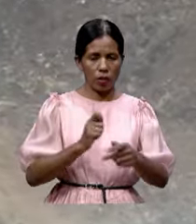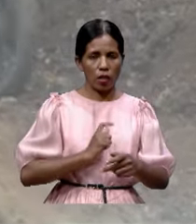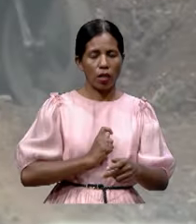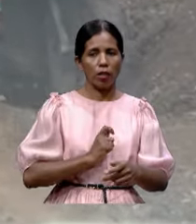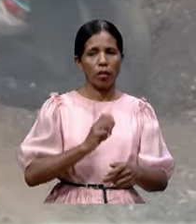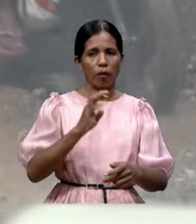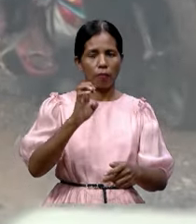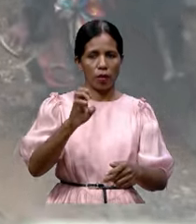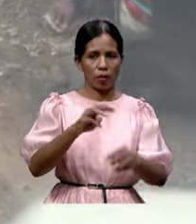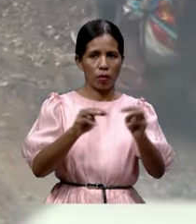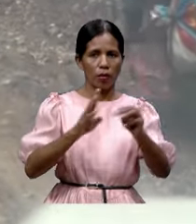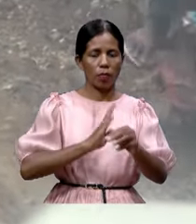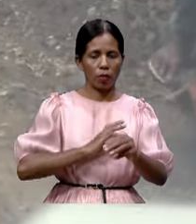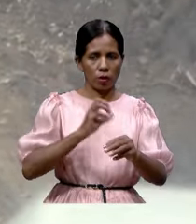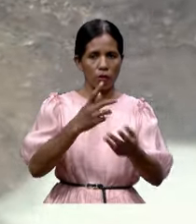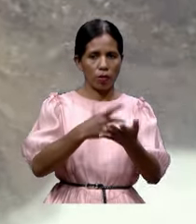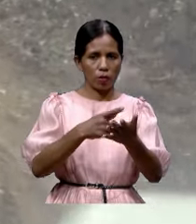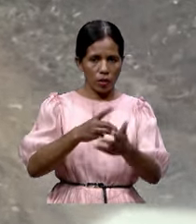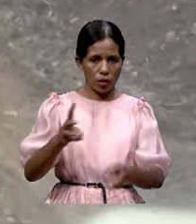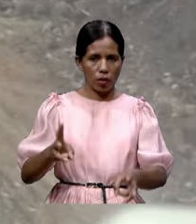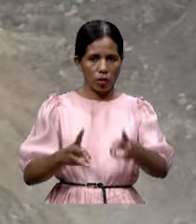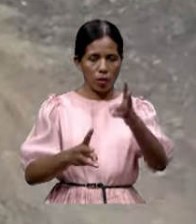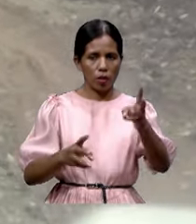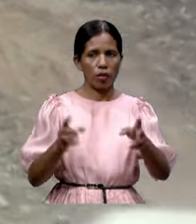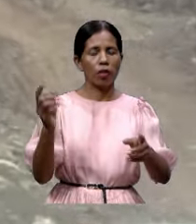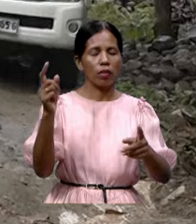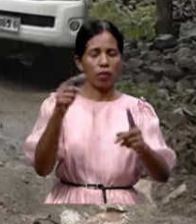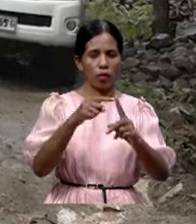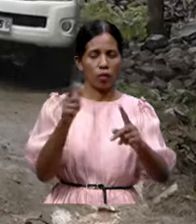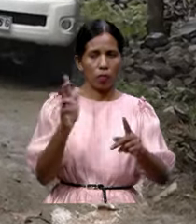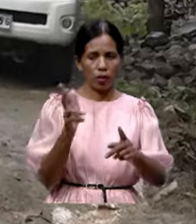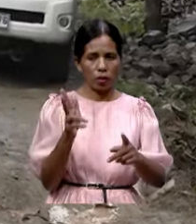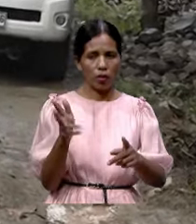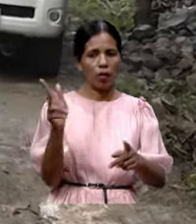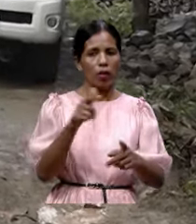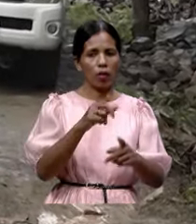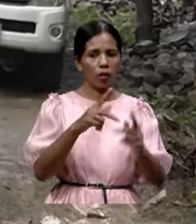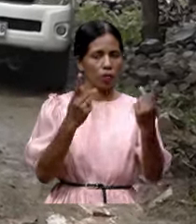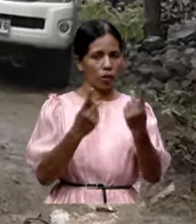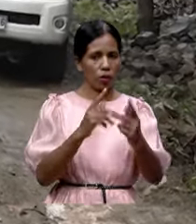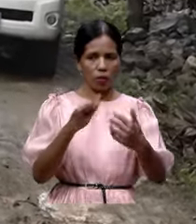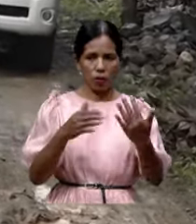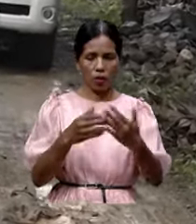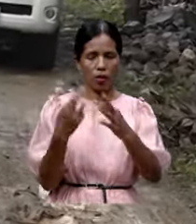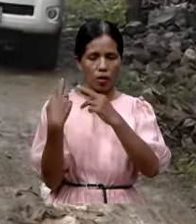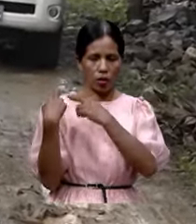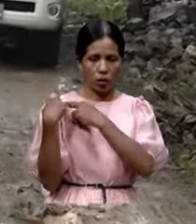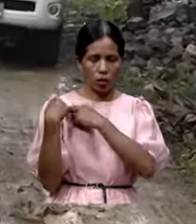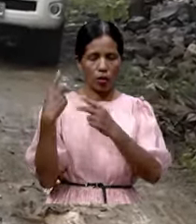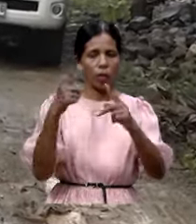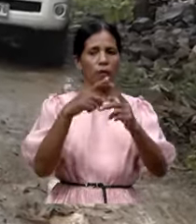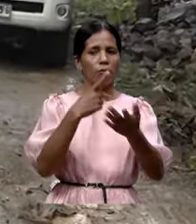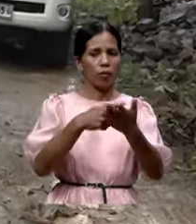município Bobnaro, mas bem, projeto de estrada nem, foi em maca 15% tolo nulo. Tama companhia lokal sira nebe responsabiliza ba projeto